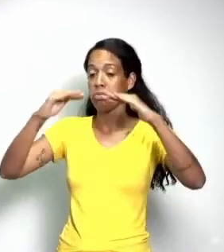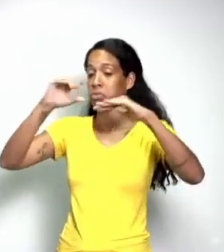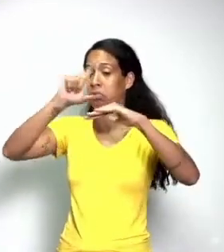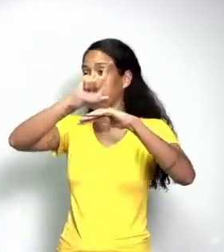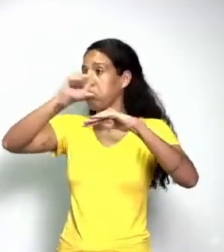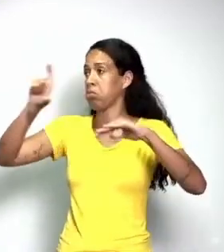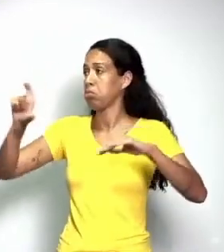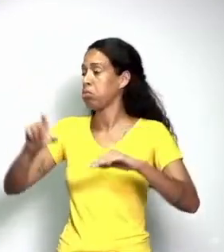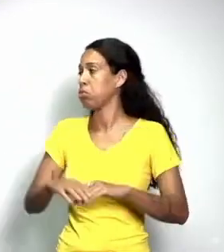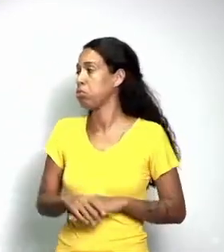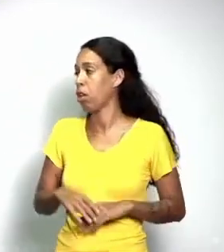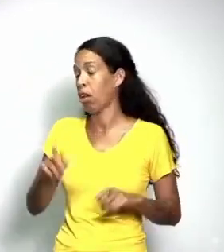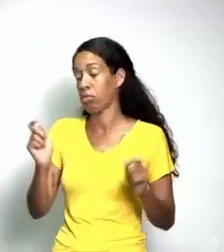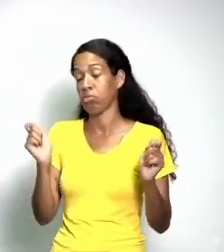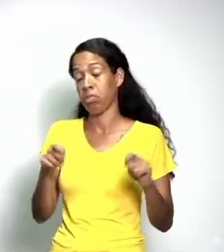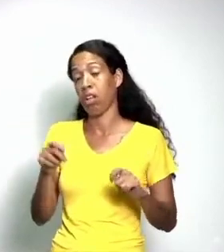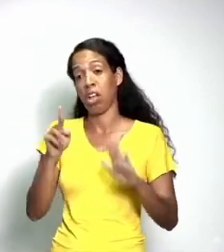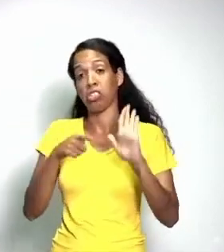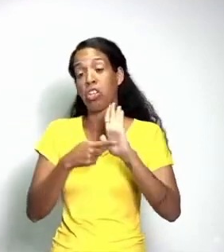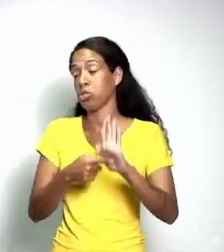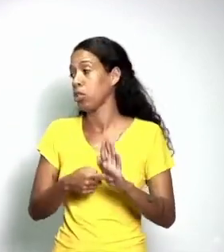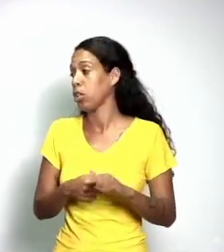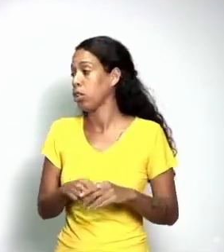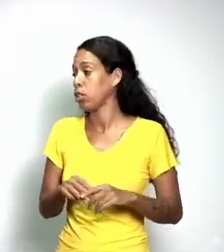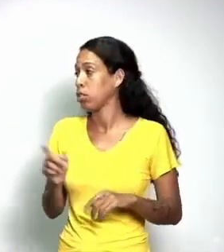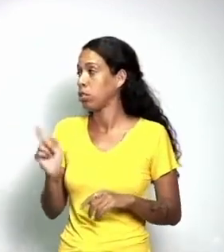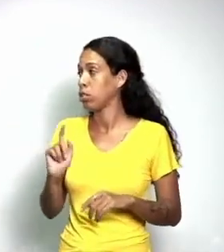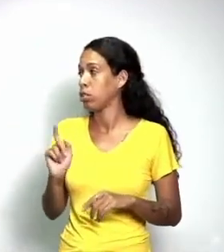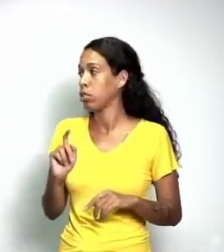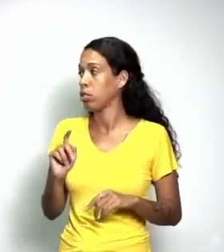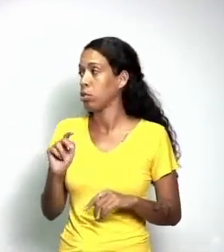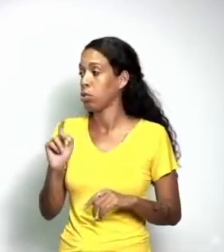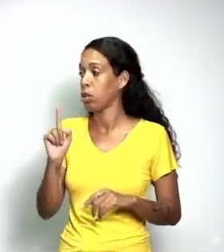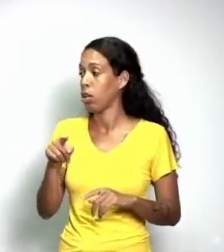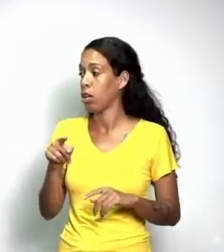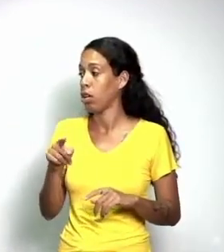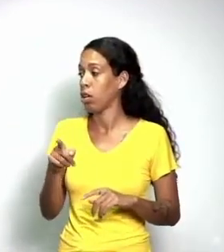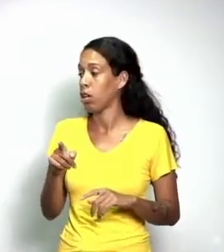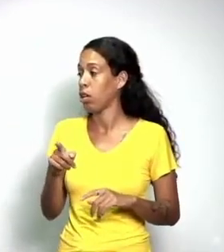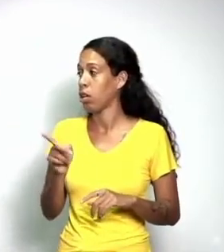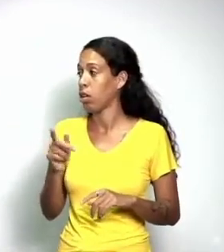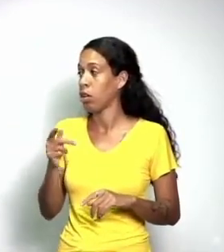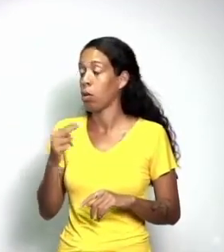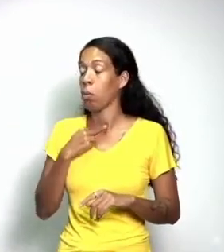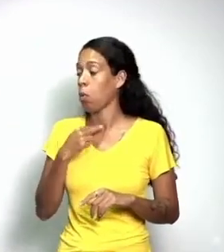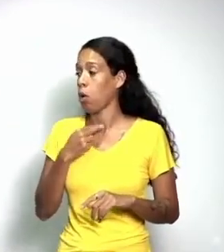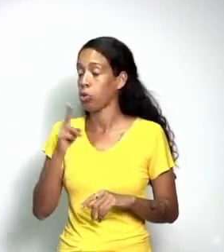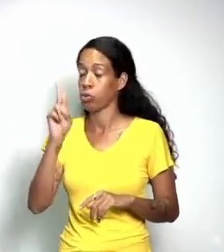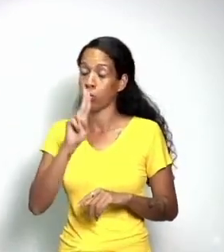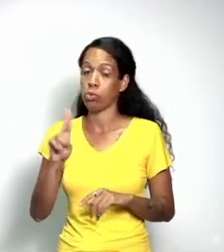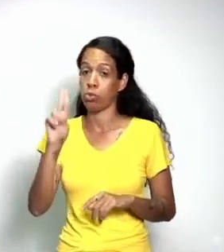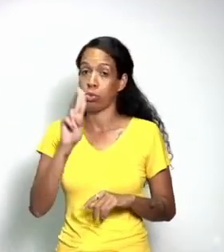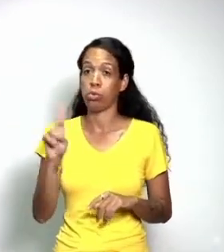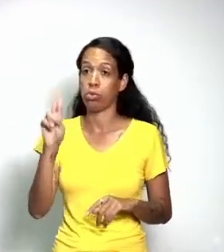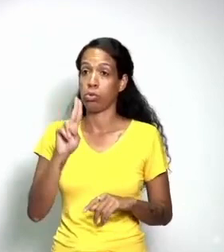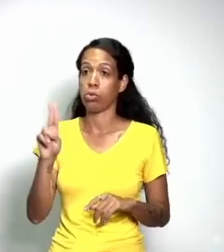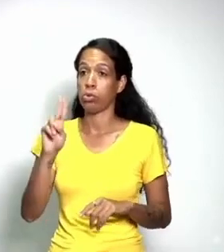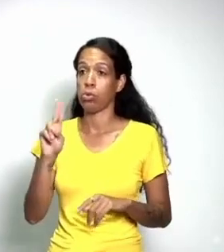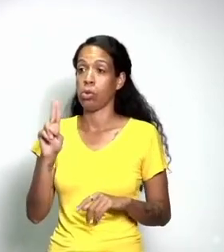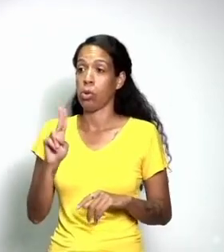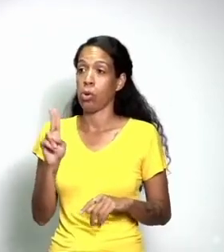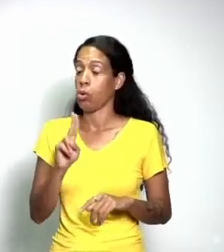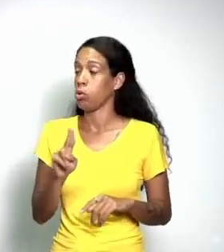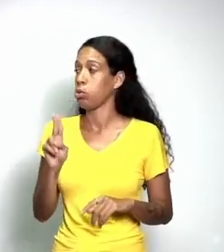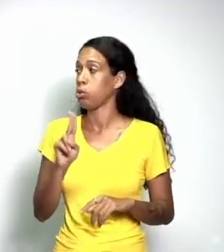Eu diria que é uma possibilidade de ajudar, mas ele não é uma. Não pode ser utilizado como uma